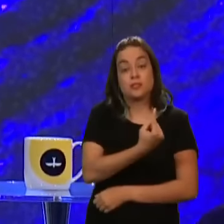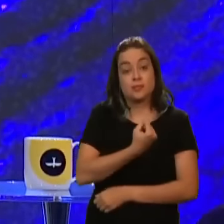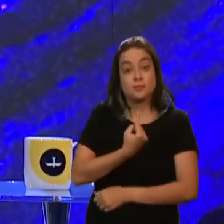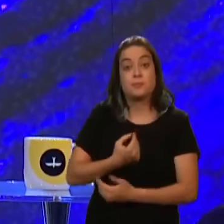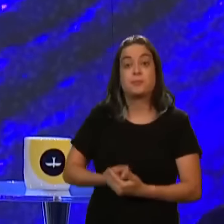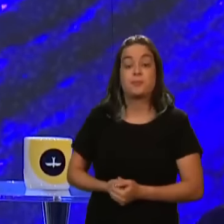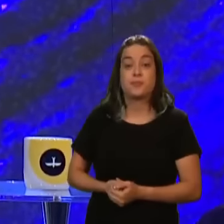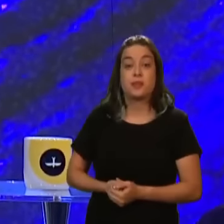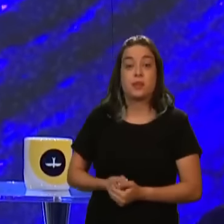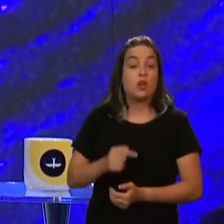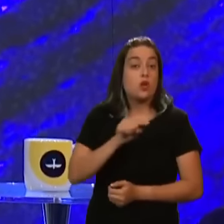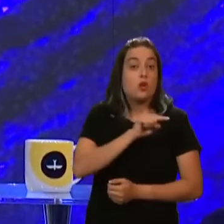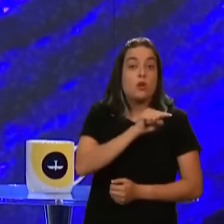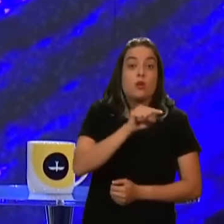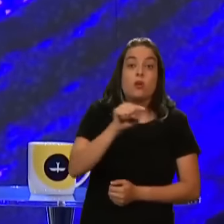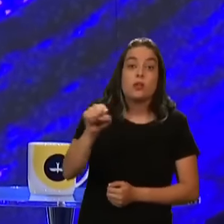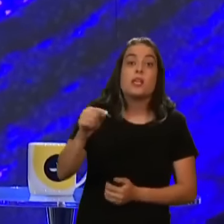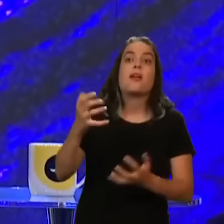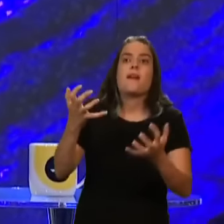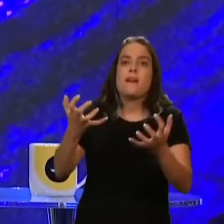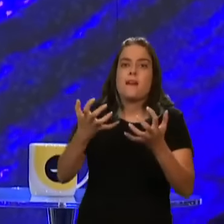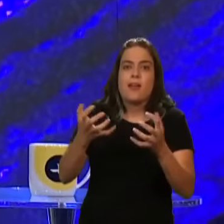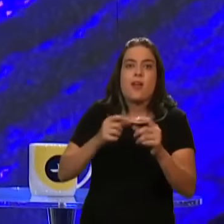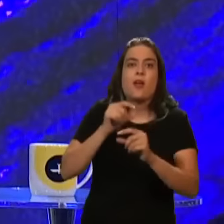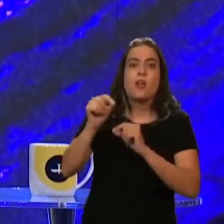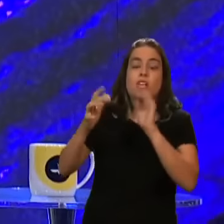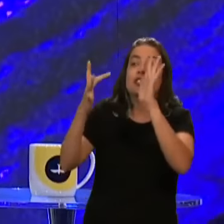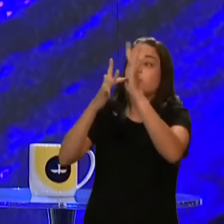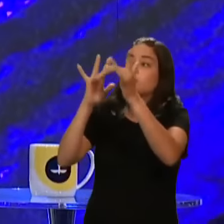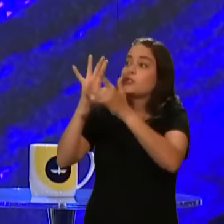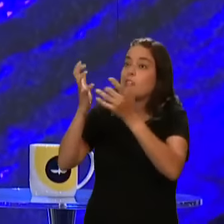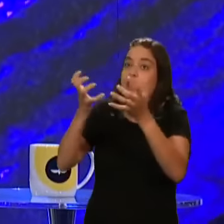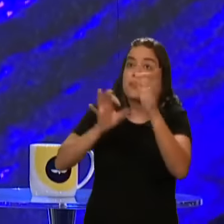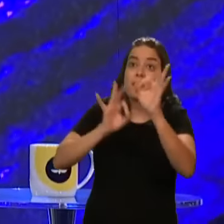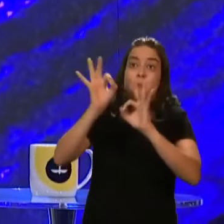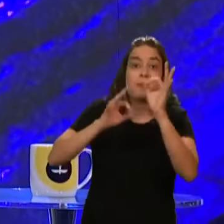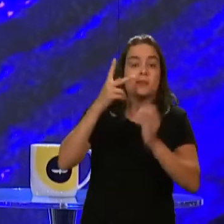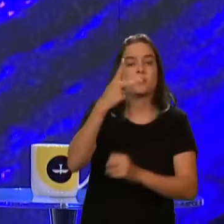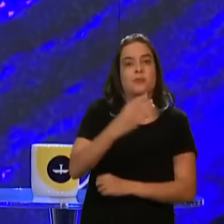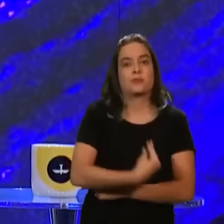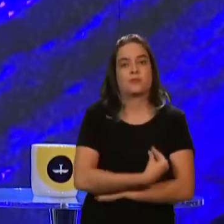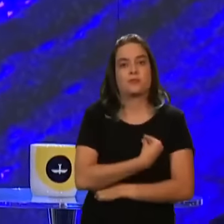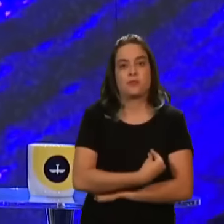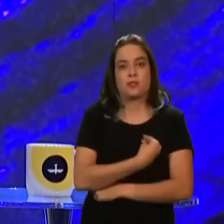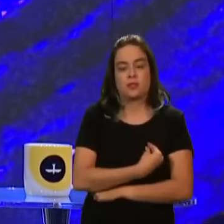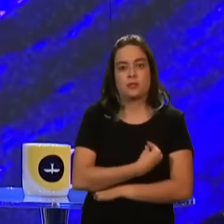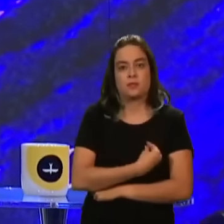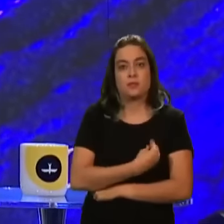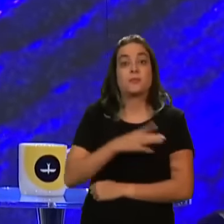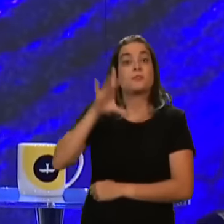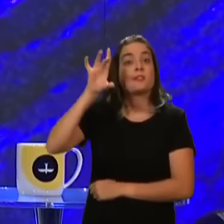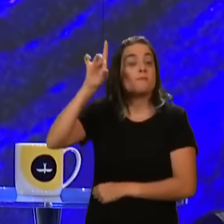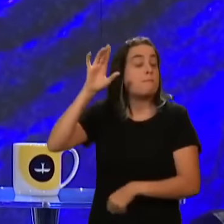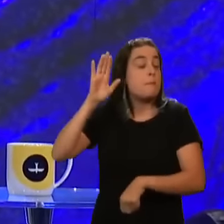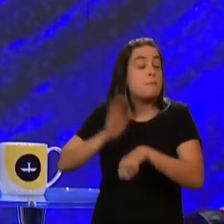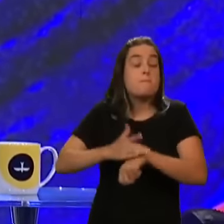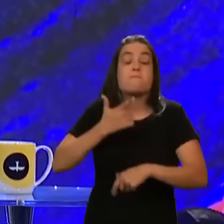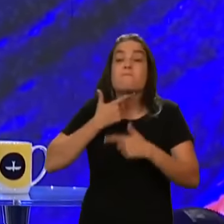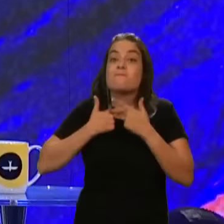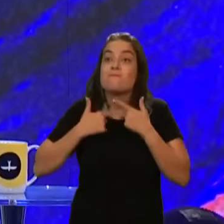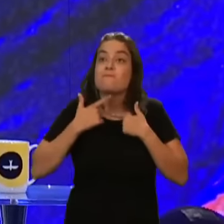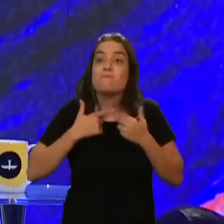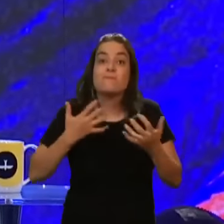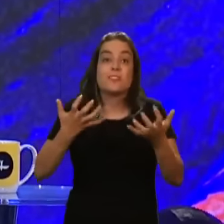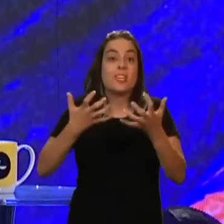Você não quer tanto o que você quer do tanto que Jesus quer para você o que Ele quer. Ele está mais interessado em tirar